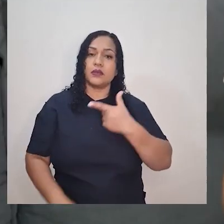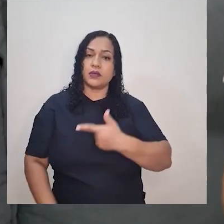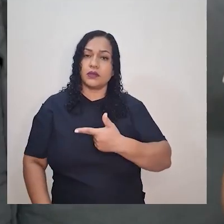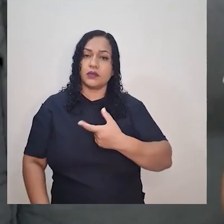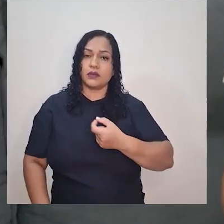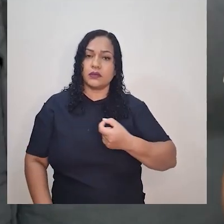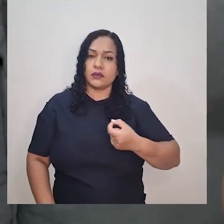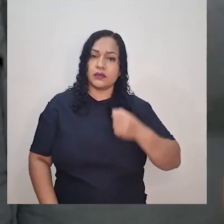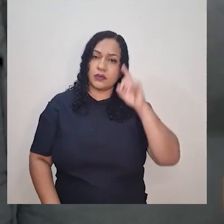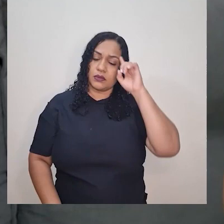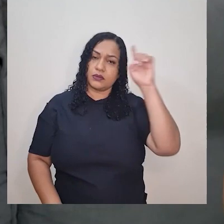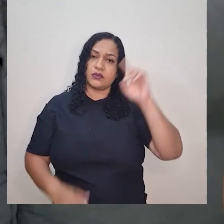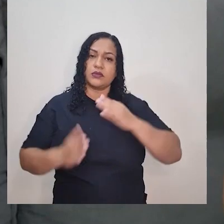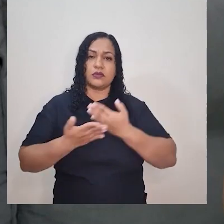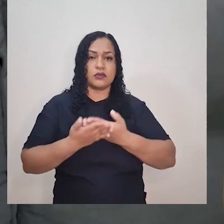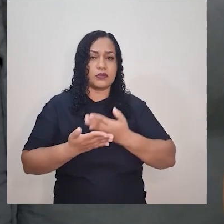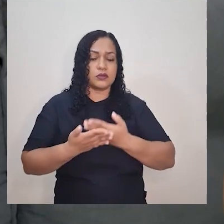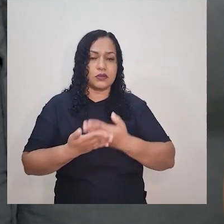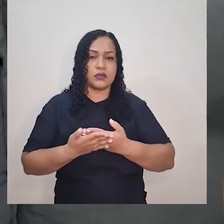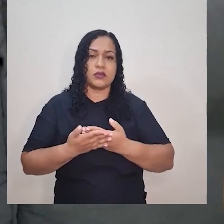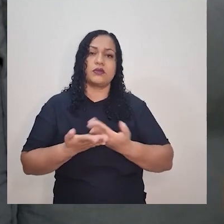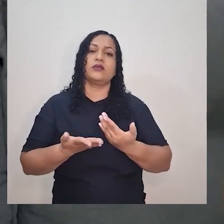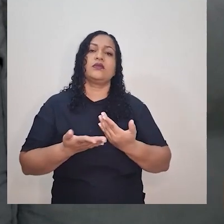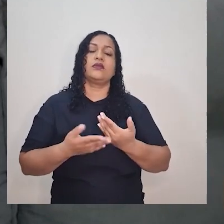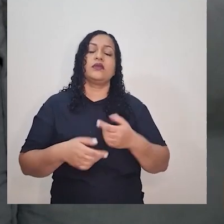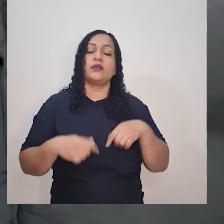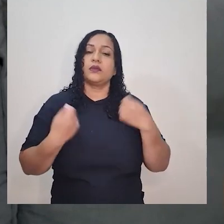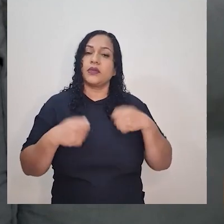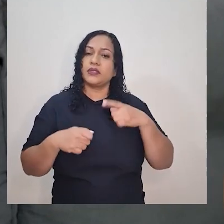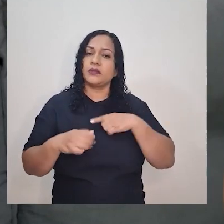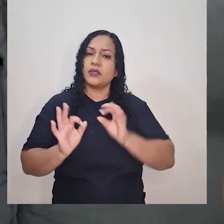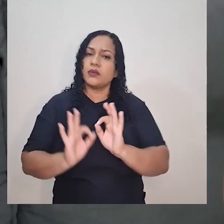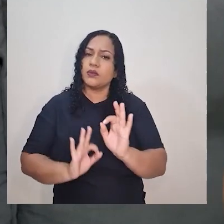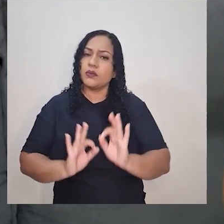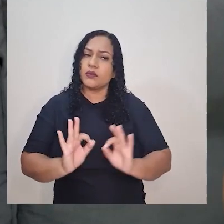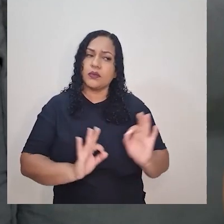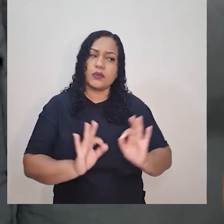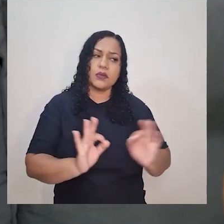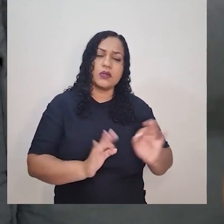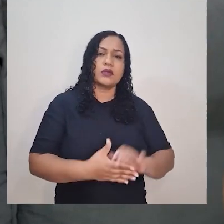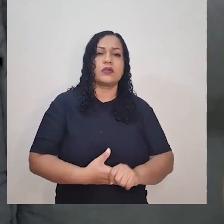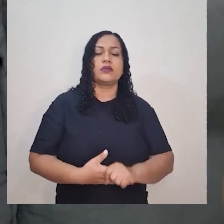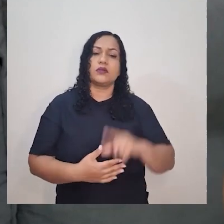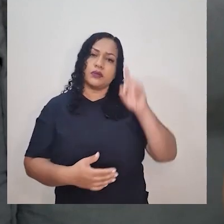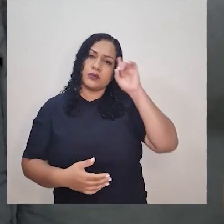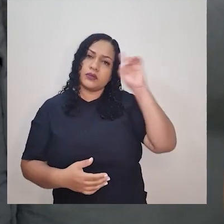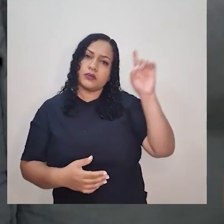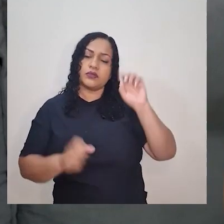letivos e dentro desses 200 dias letivos nós precisamos ter toda uma organização, as datas festivas, as